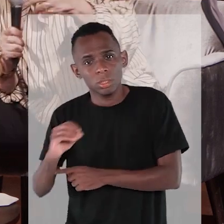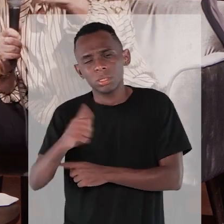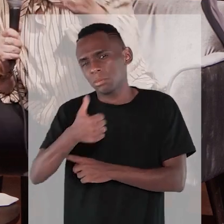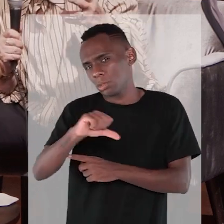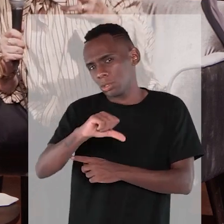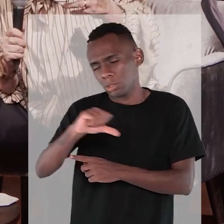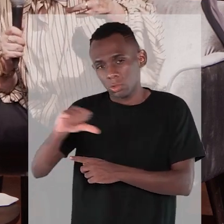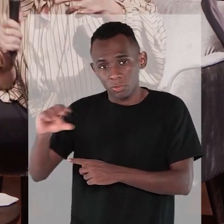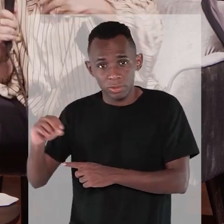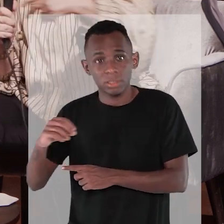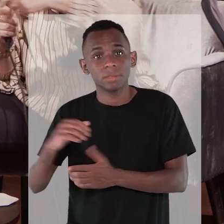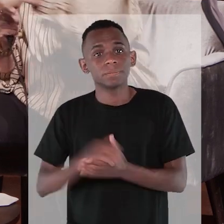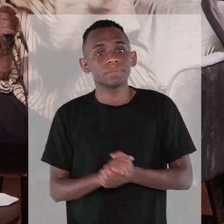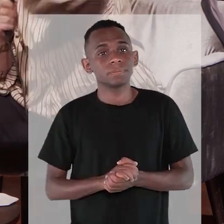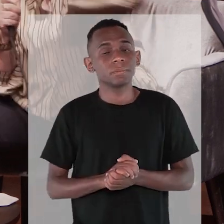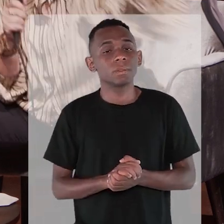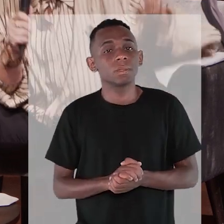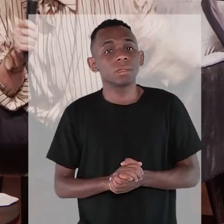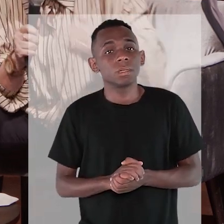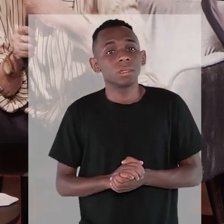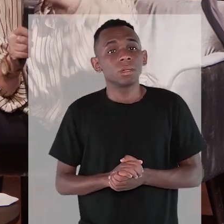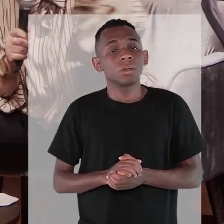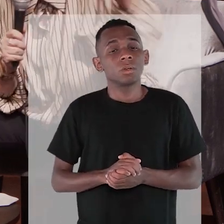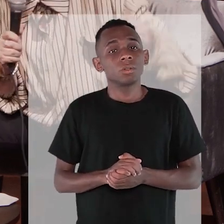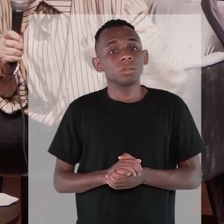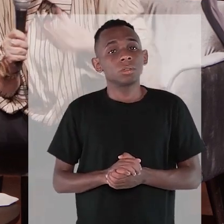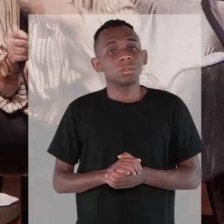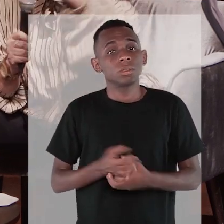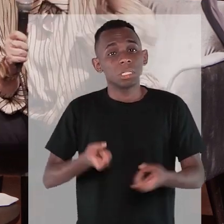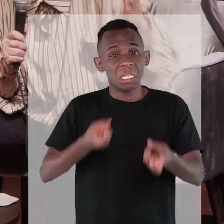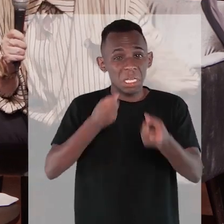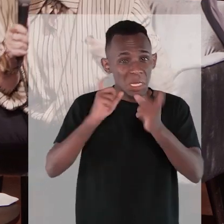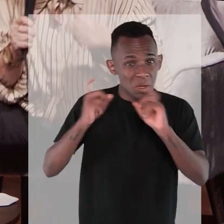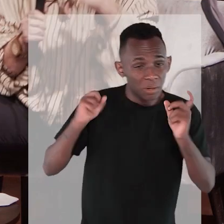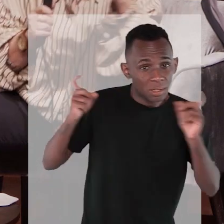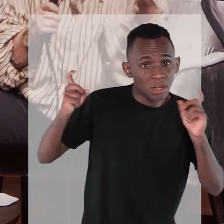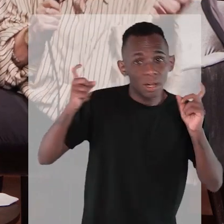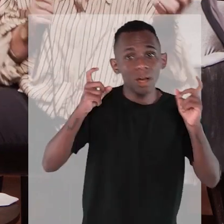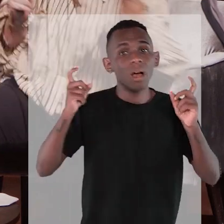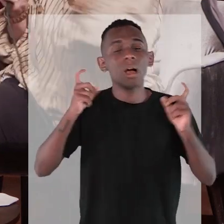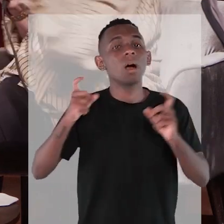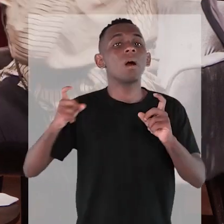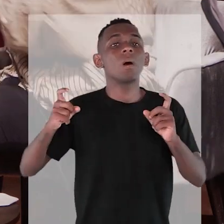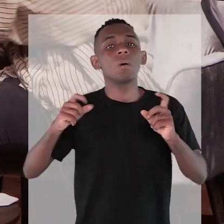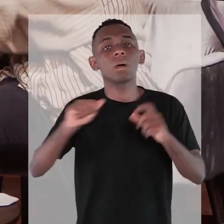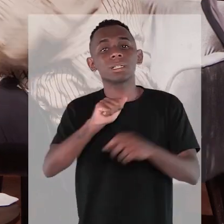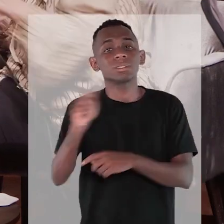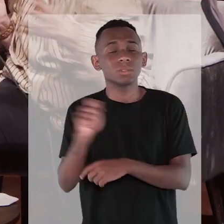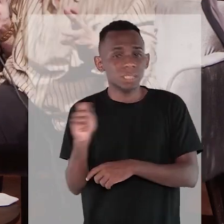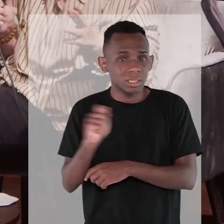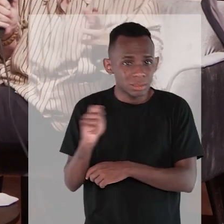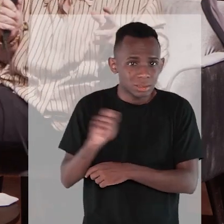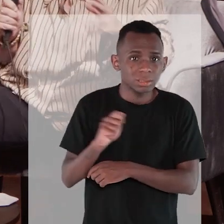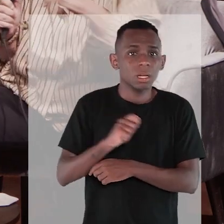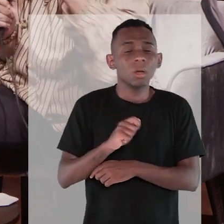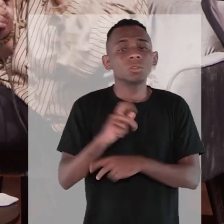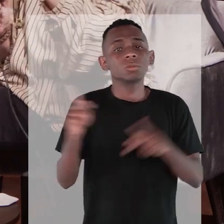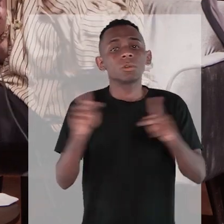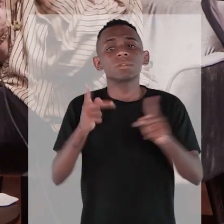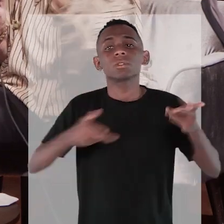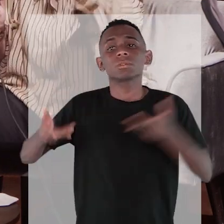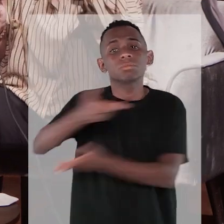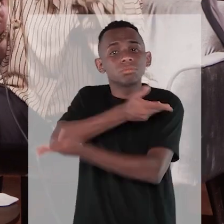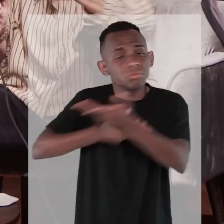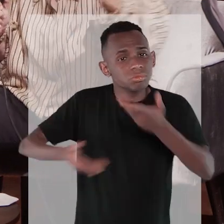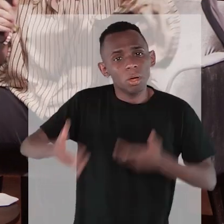90, quando você fazia uma grande reunião com a associação, os professores discutiam, brigavam, debatiam, concordavam, discordavam,